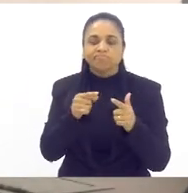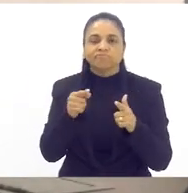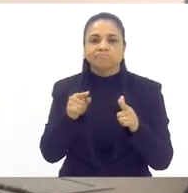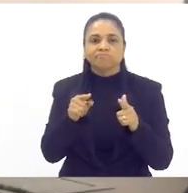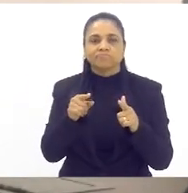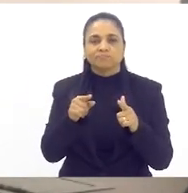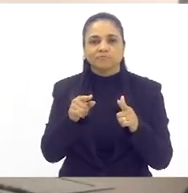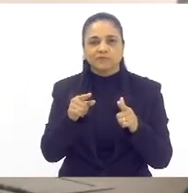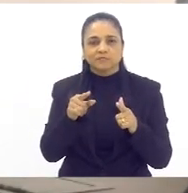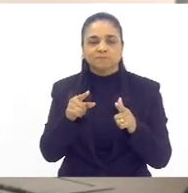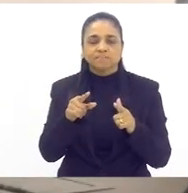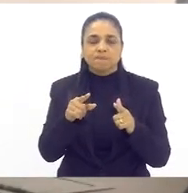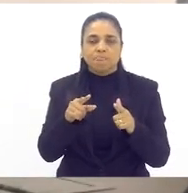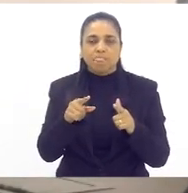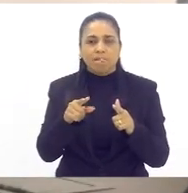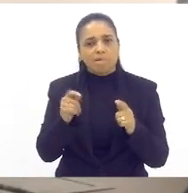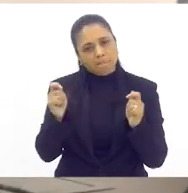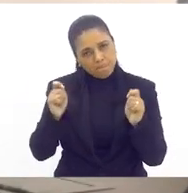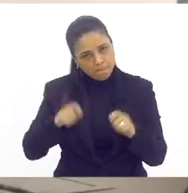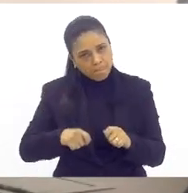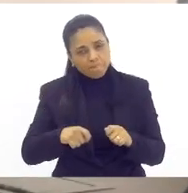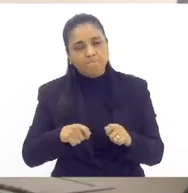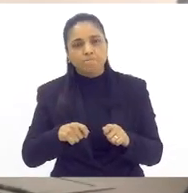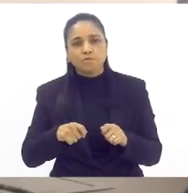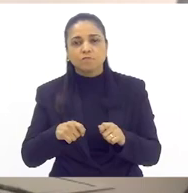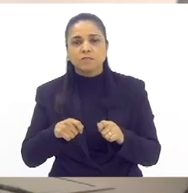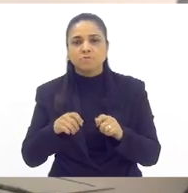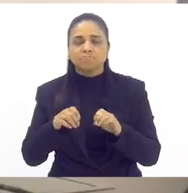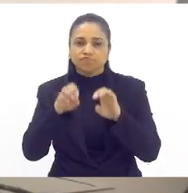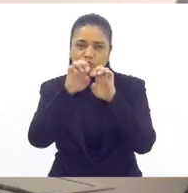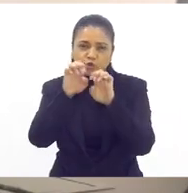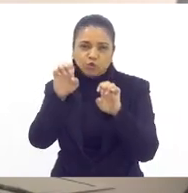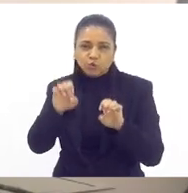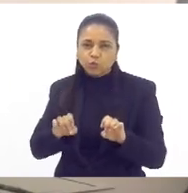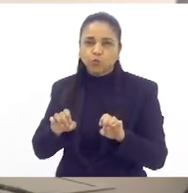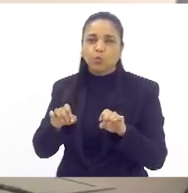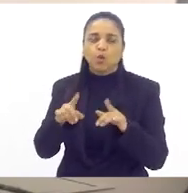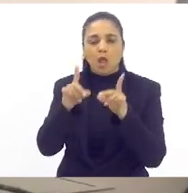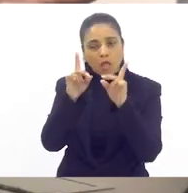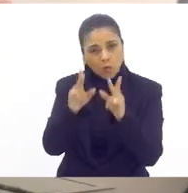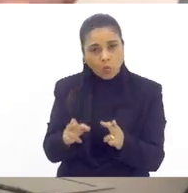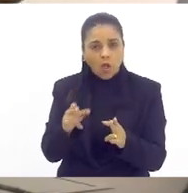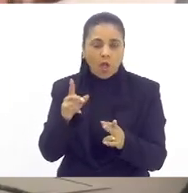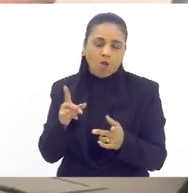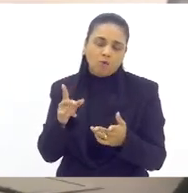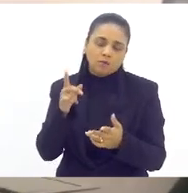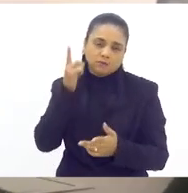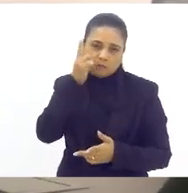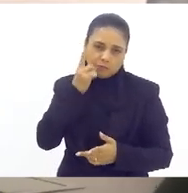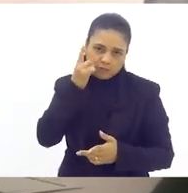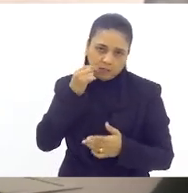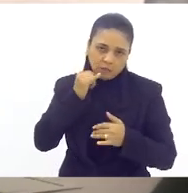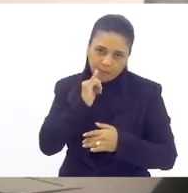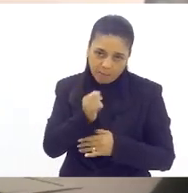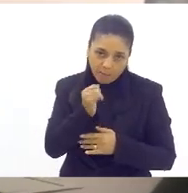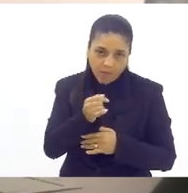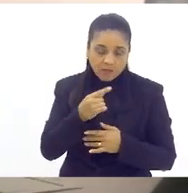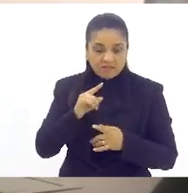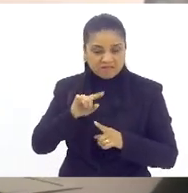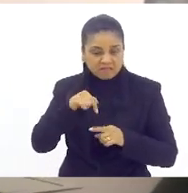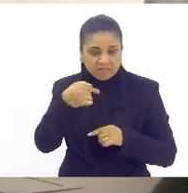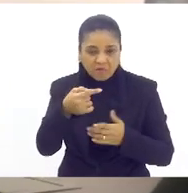o que a gente deveria ser as condições dignas né como a deputada falou e depois isso daí não ser cumprido entendeu